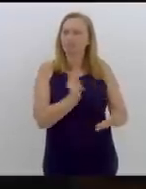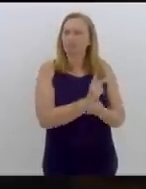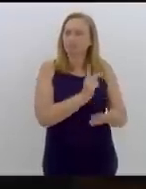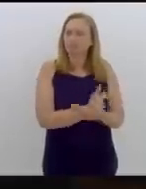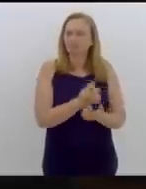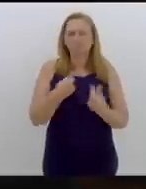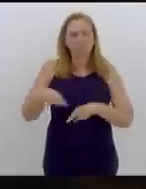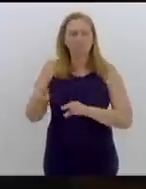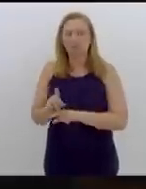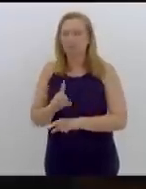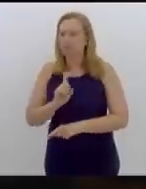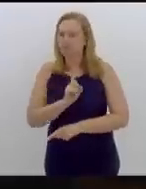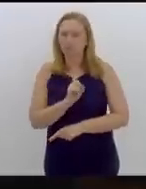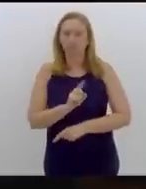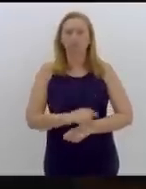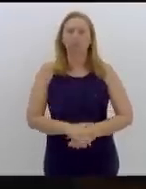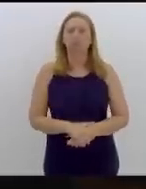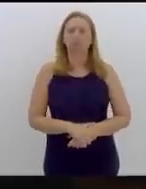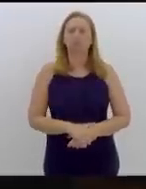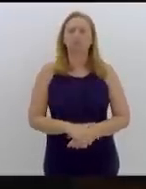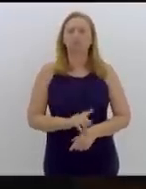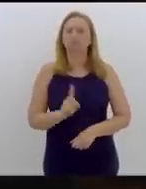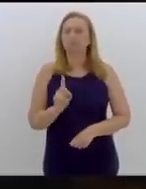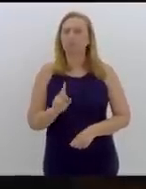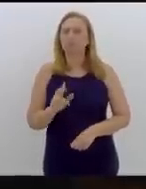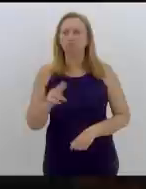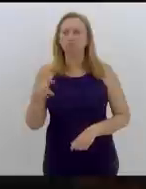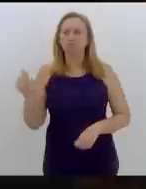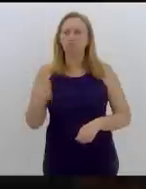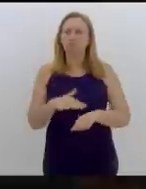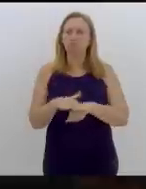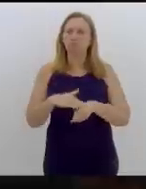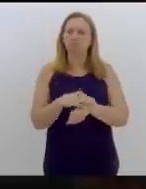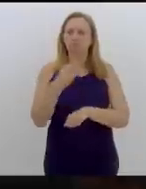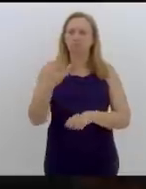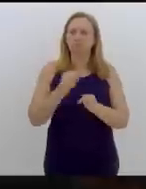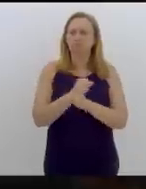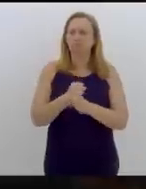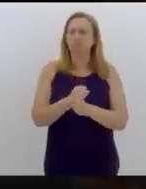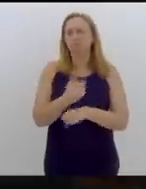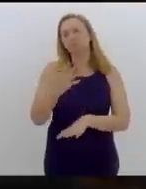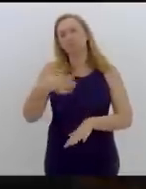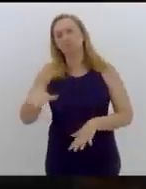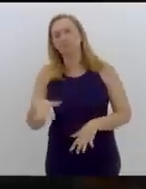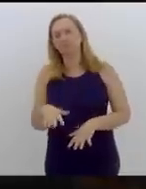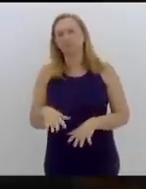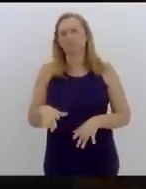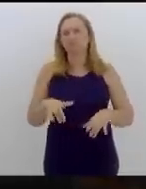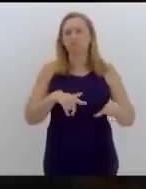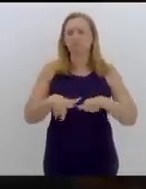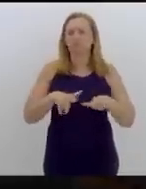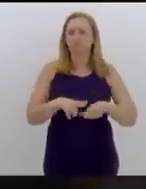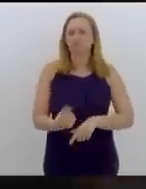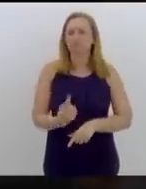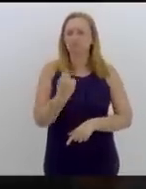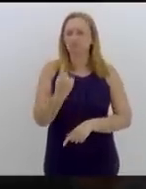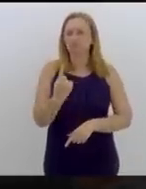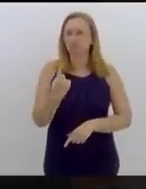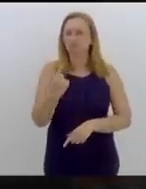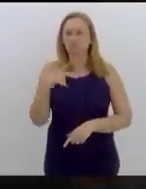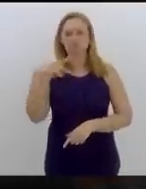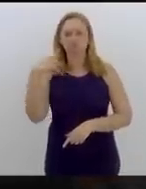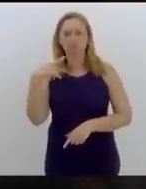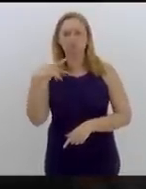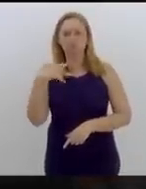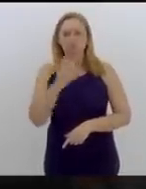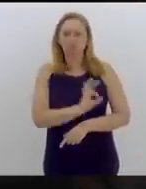aqui é contrário é isso eu nunca conversei ao longo desses três anos e meio de Mandato com nenhum policial excluído ou não